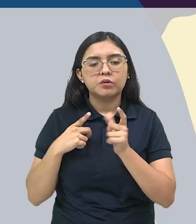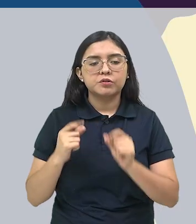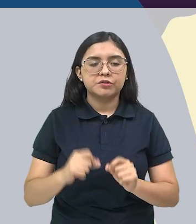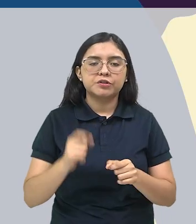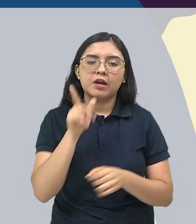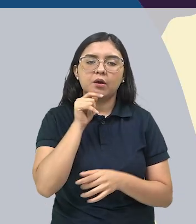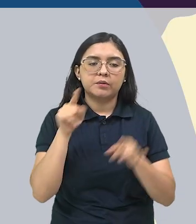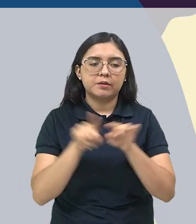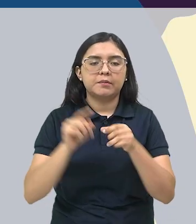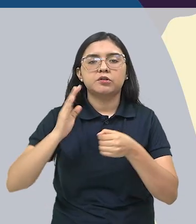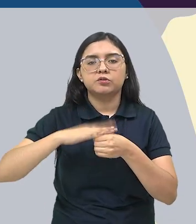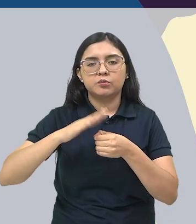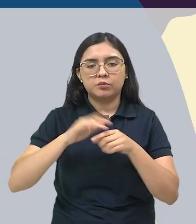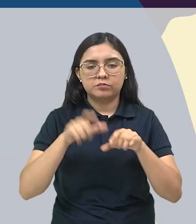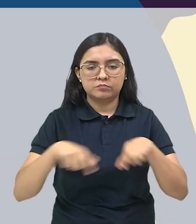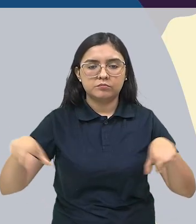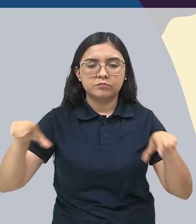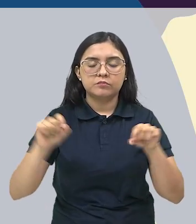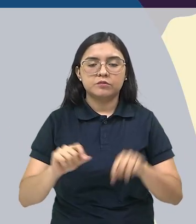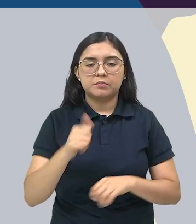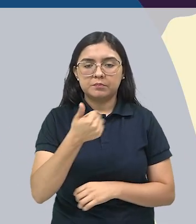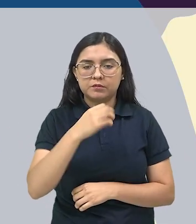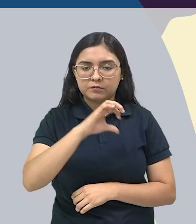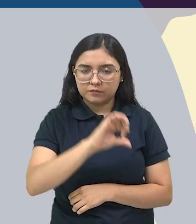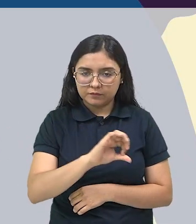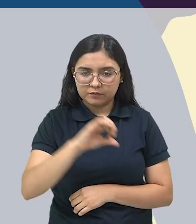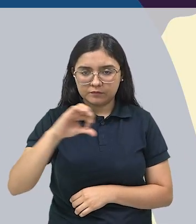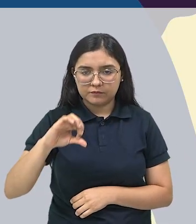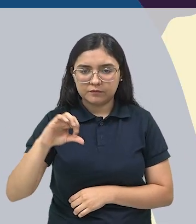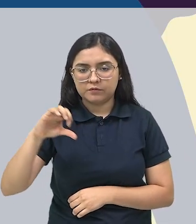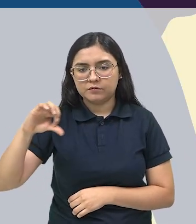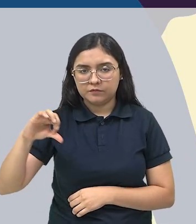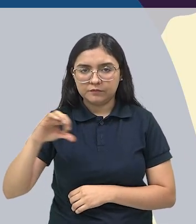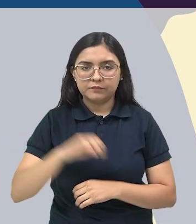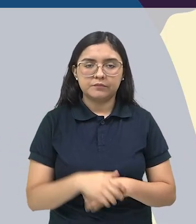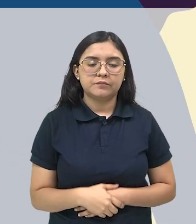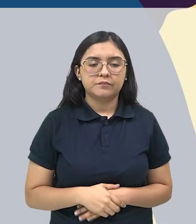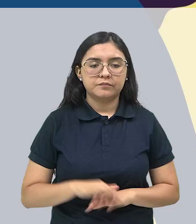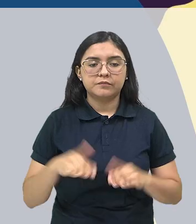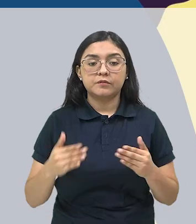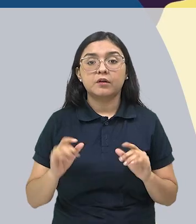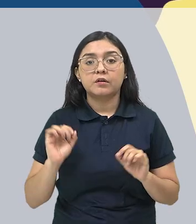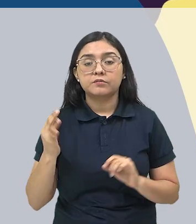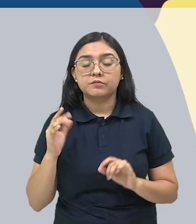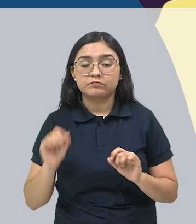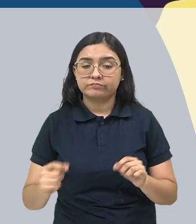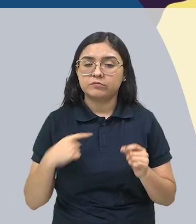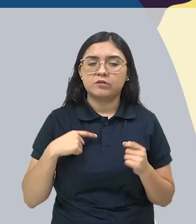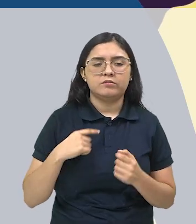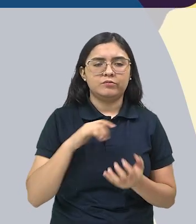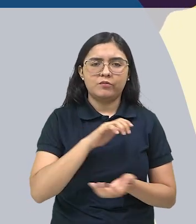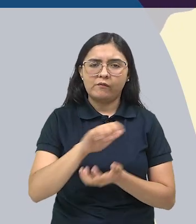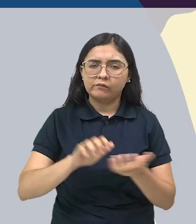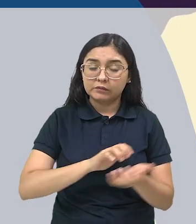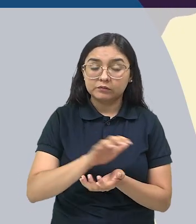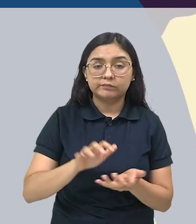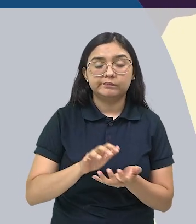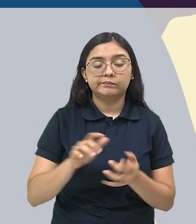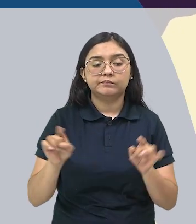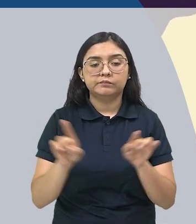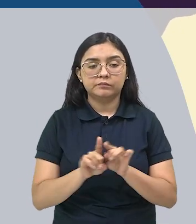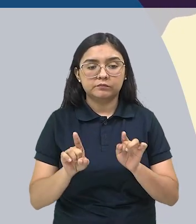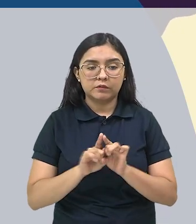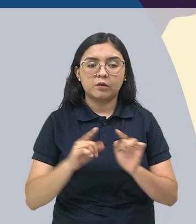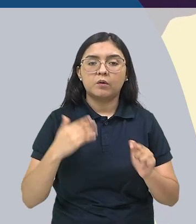de água e esgoto por volta de 1999, o que causou um conflito muito sério, com